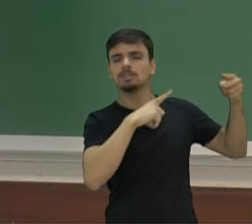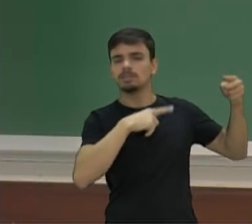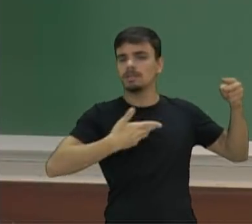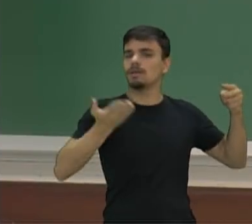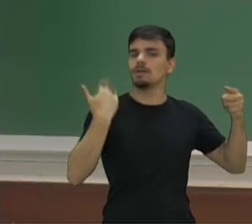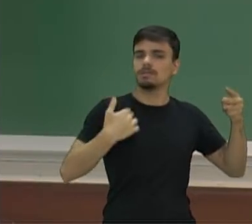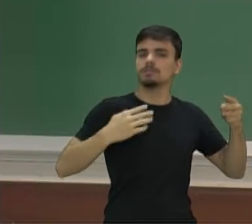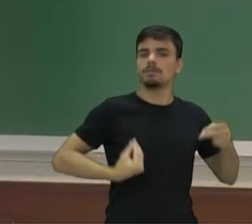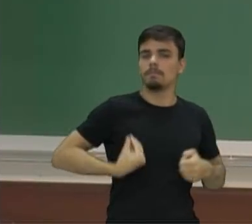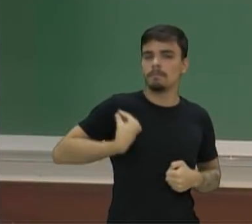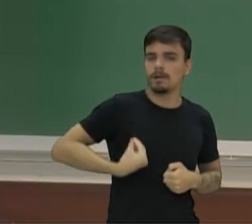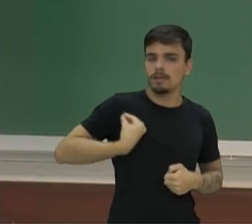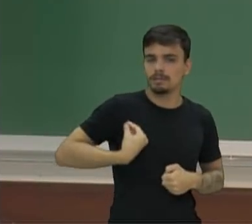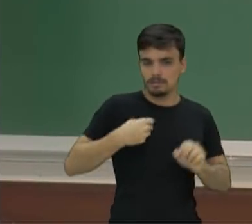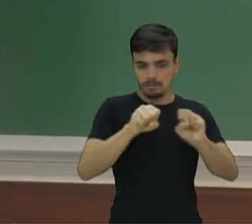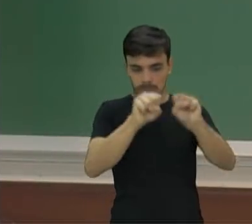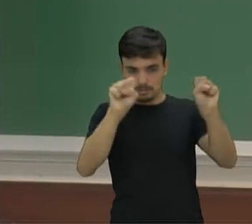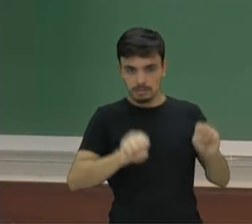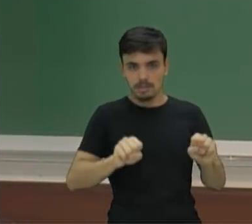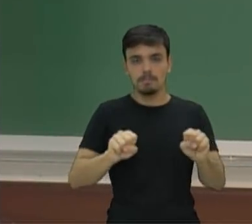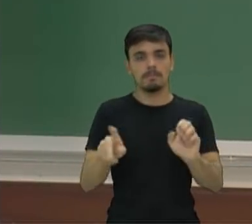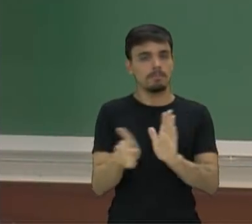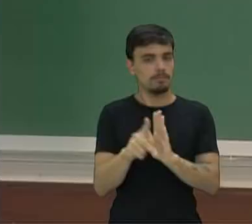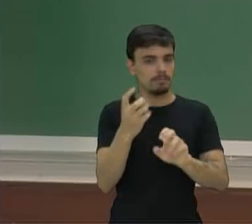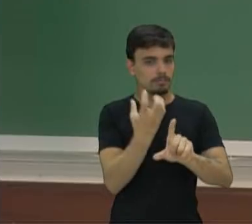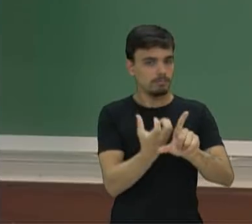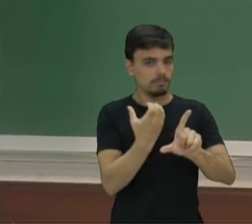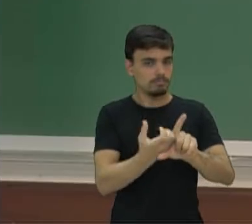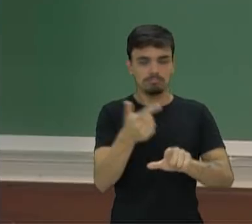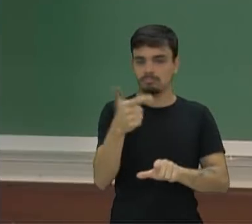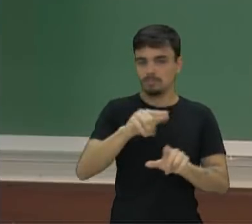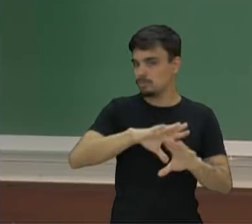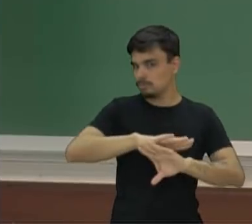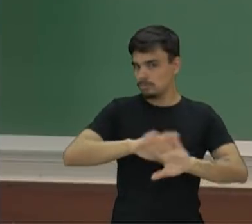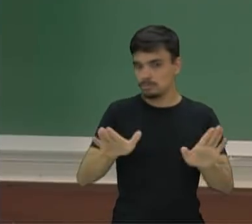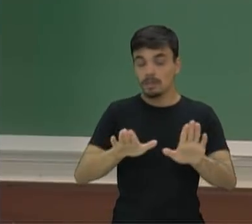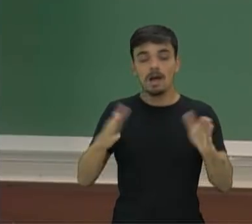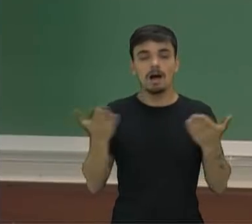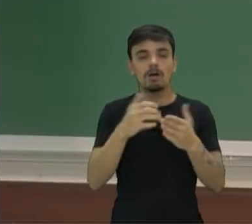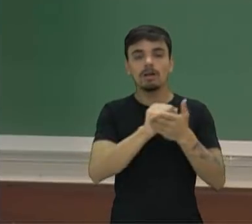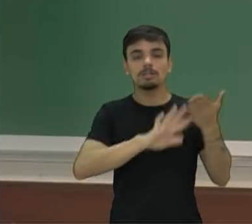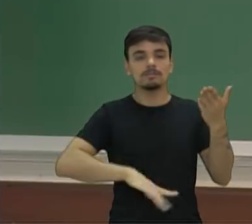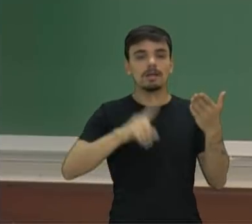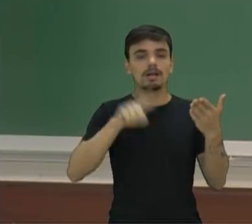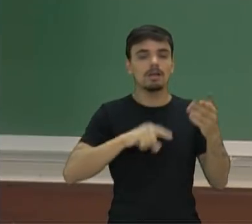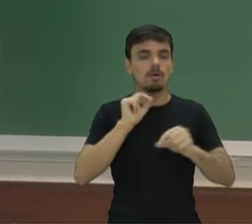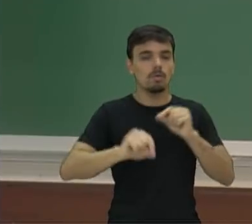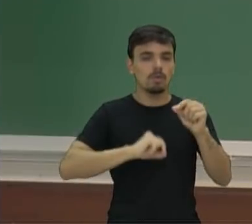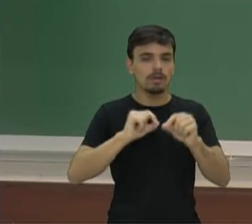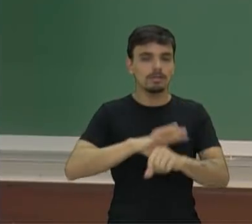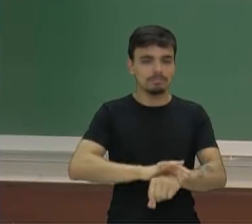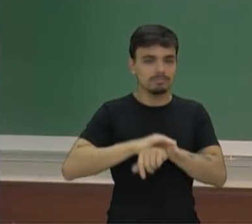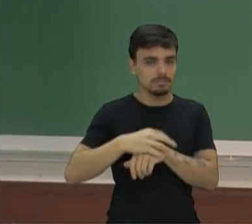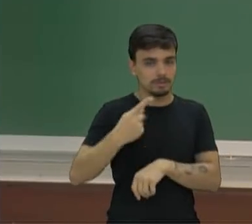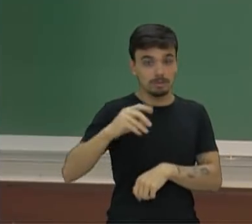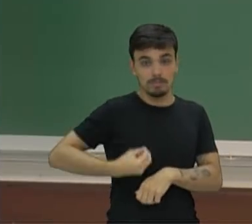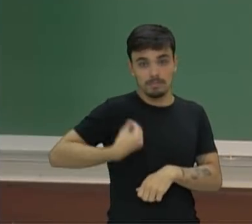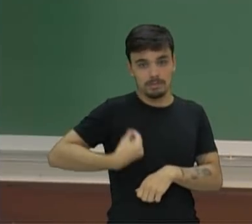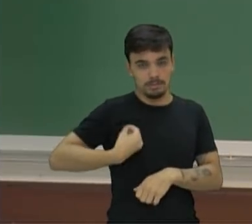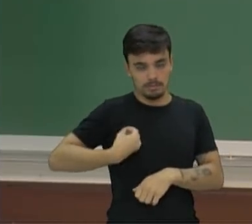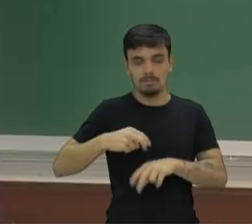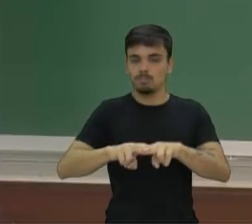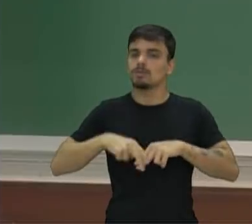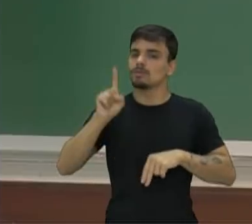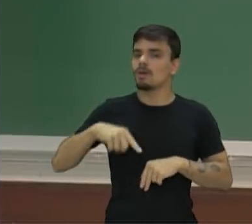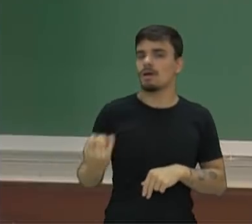da presença lá no sistema do Classroom? Pois bem, não há mais. Agora a atividade é que ele dá a presença. Por isso é muito